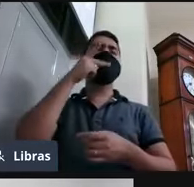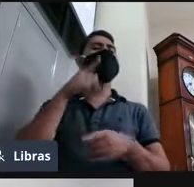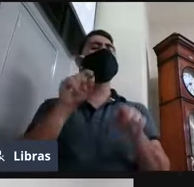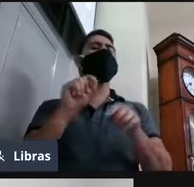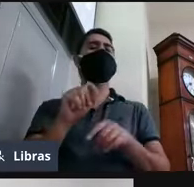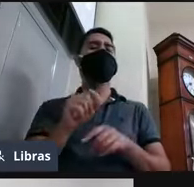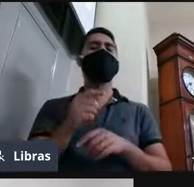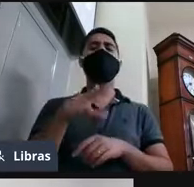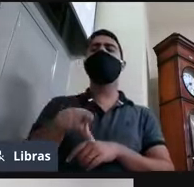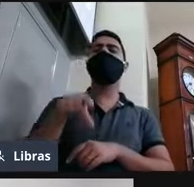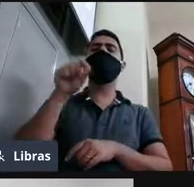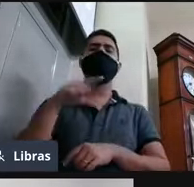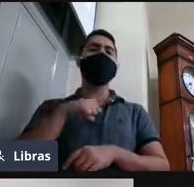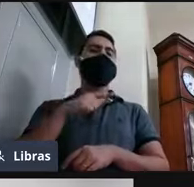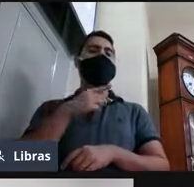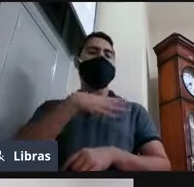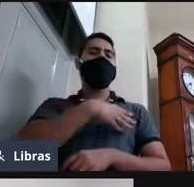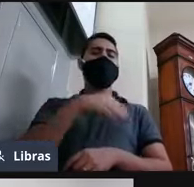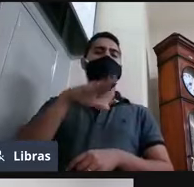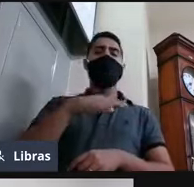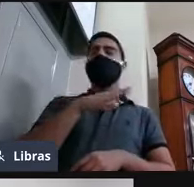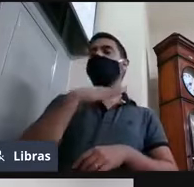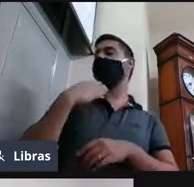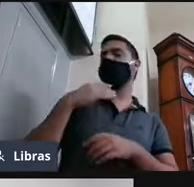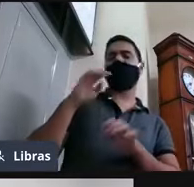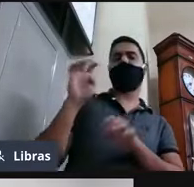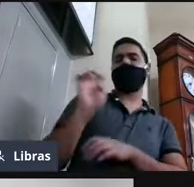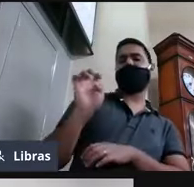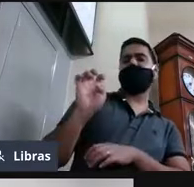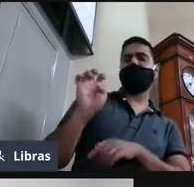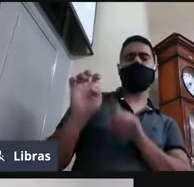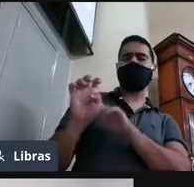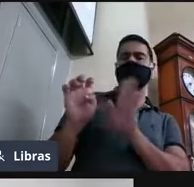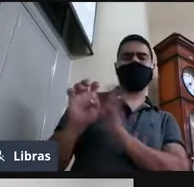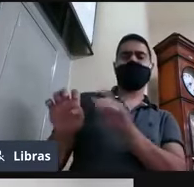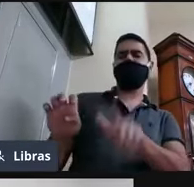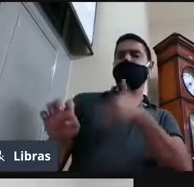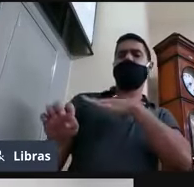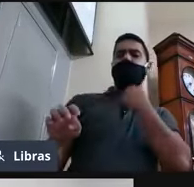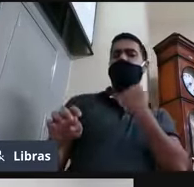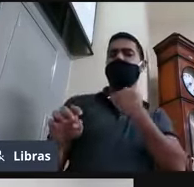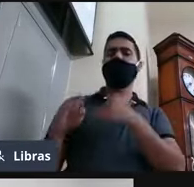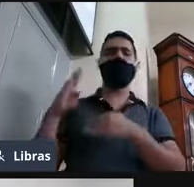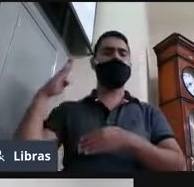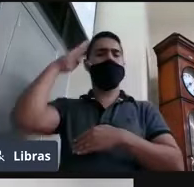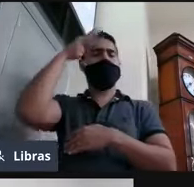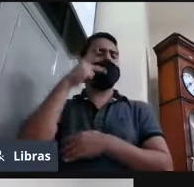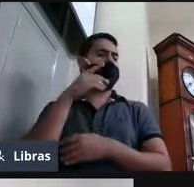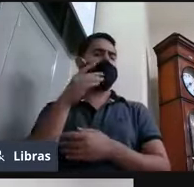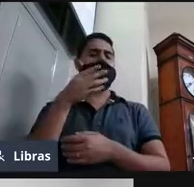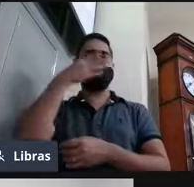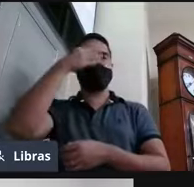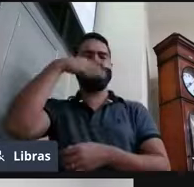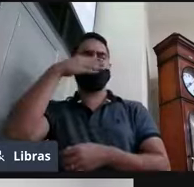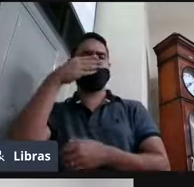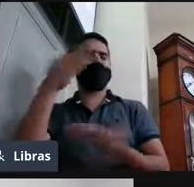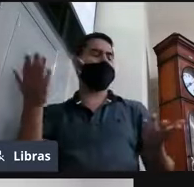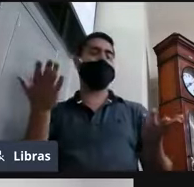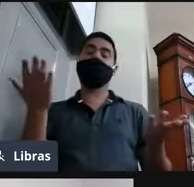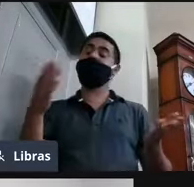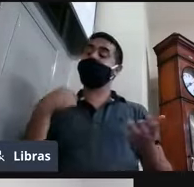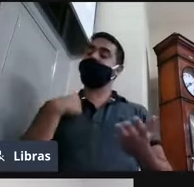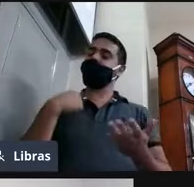que preferia ter um filho morto do que filho gay. O Bolsonaro falou que era uma gripezinha. E hoje em dia ele se arrepende do que falou. E